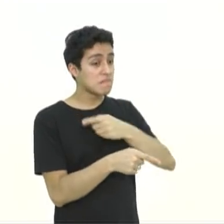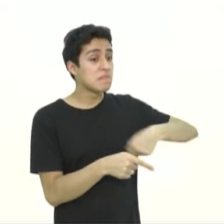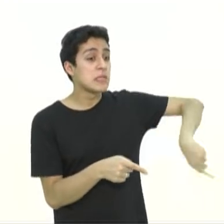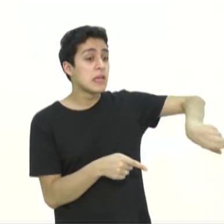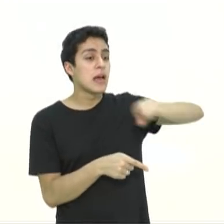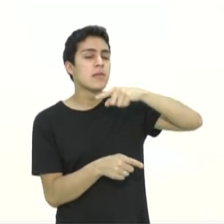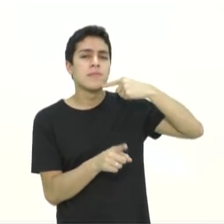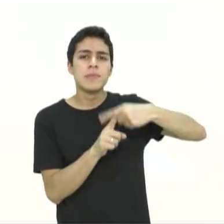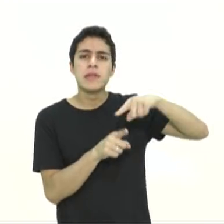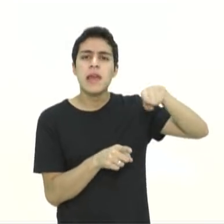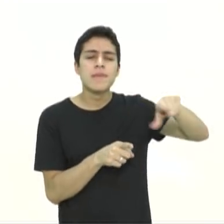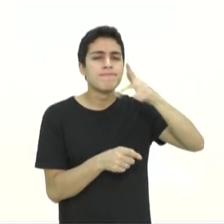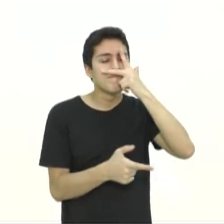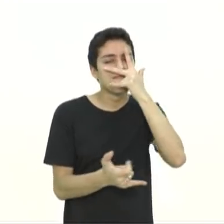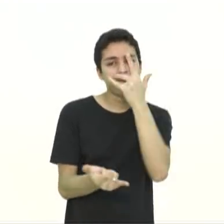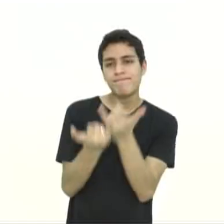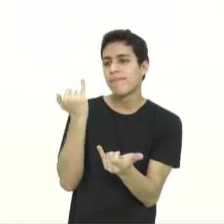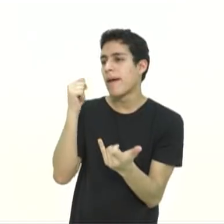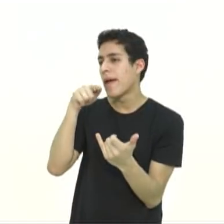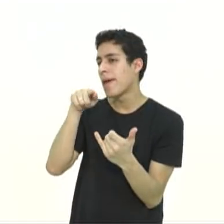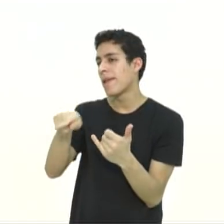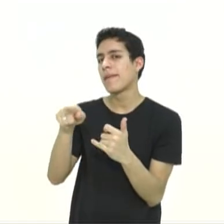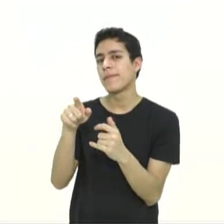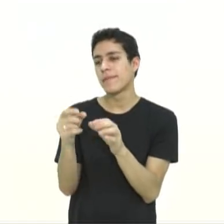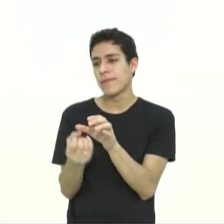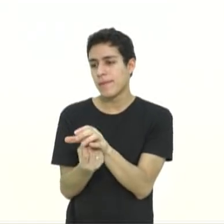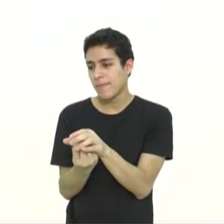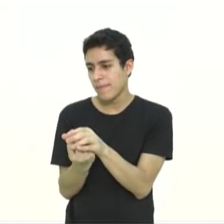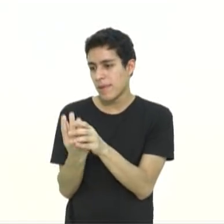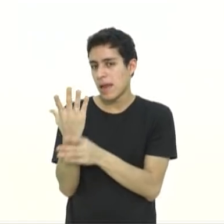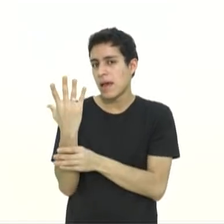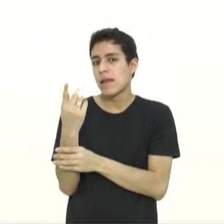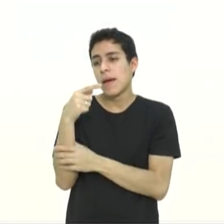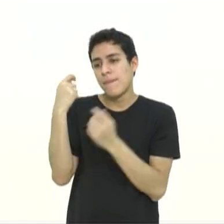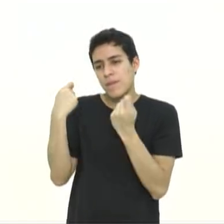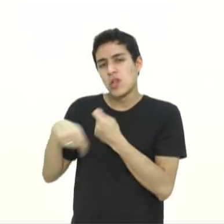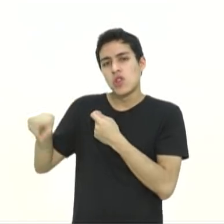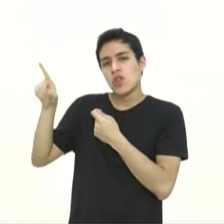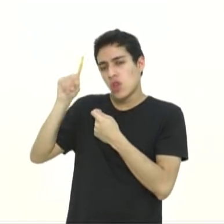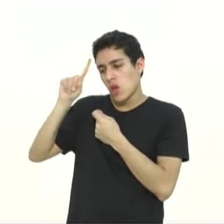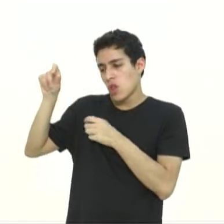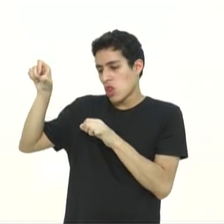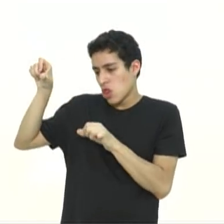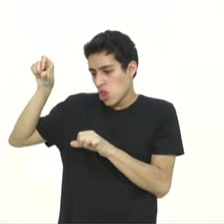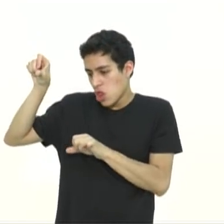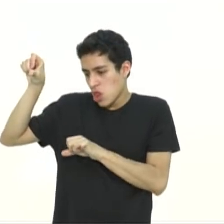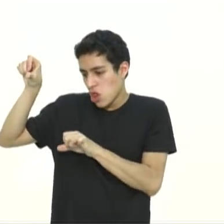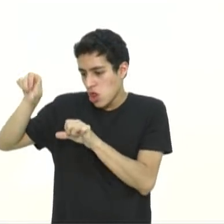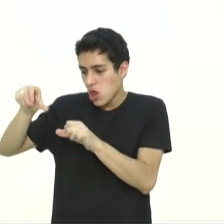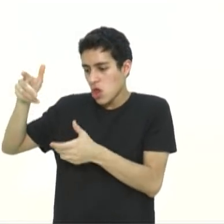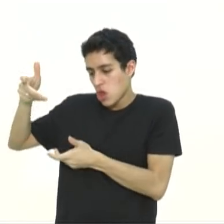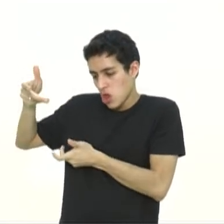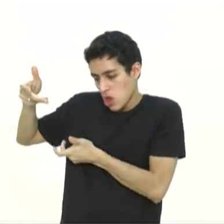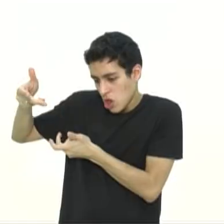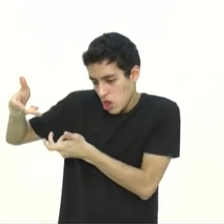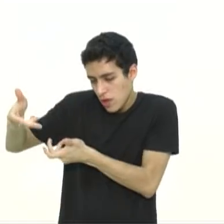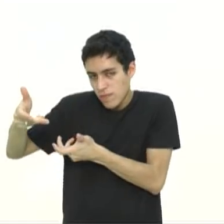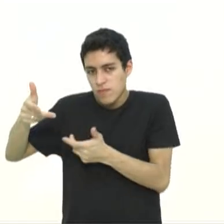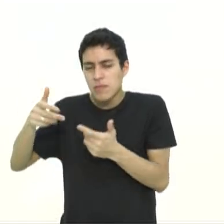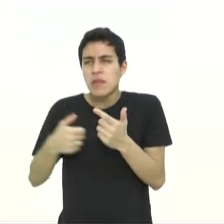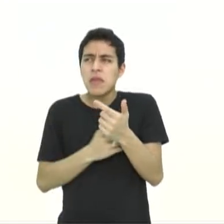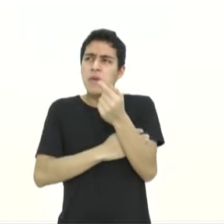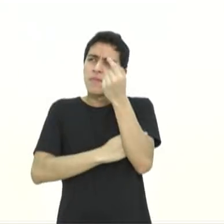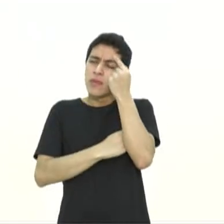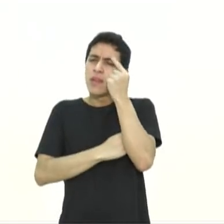planta. Devem ser regadas diariamente, o que me faz pensar em quem vai cuidar delas quando eu